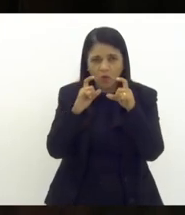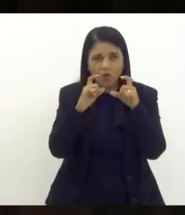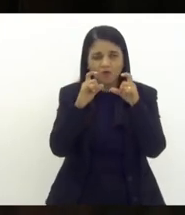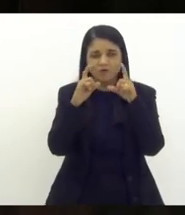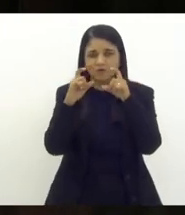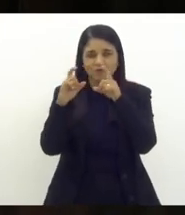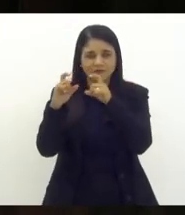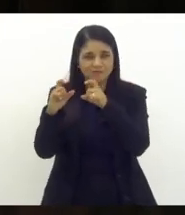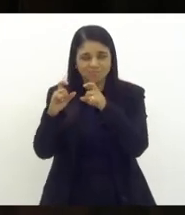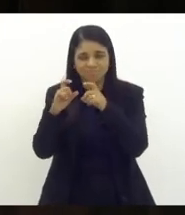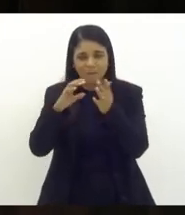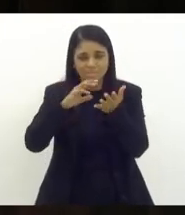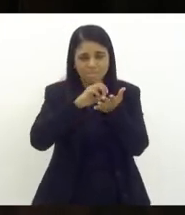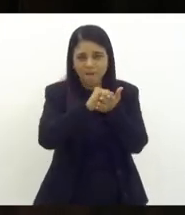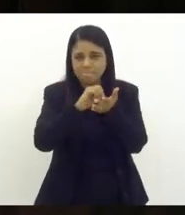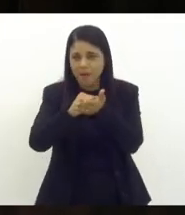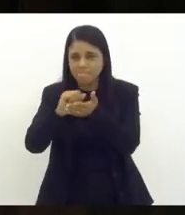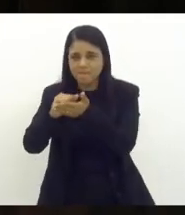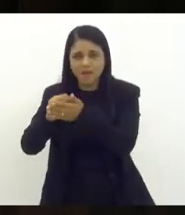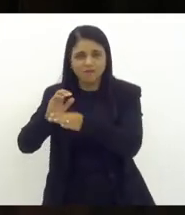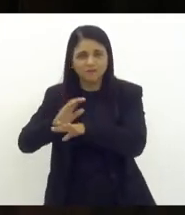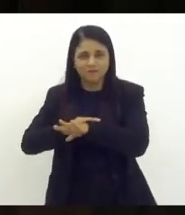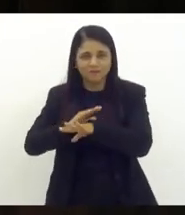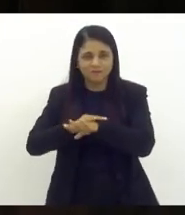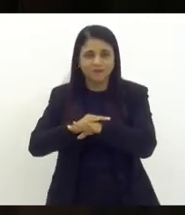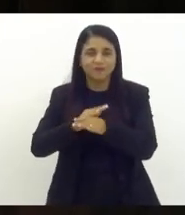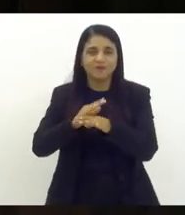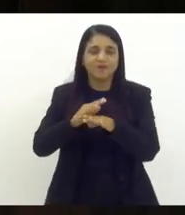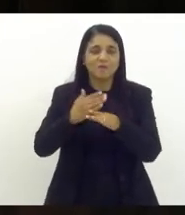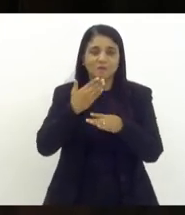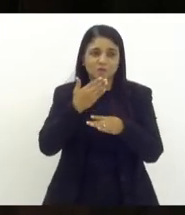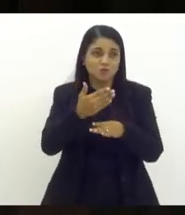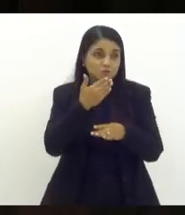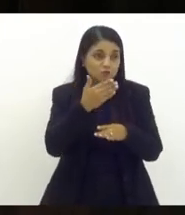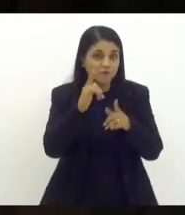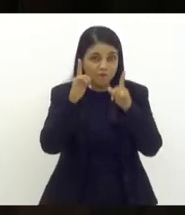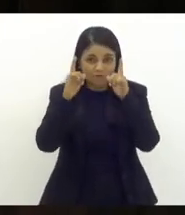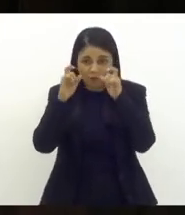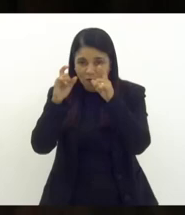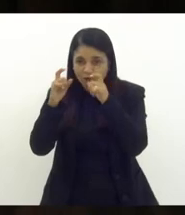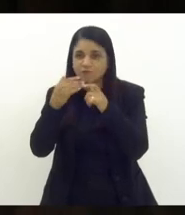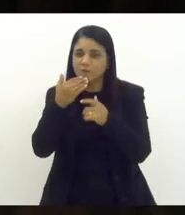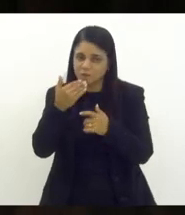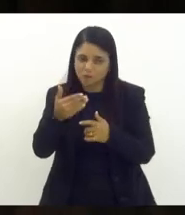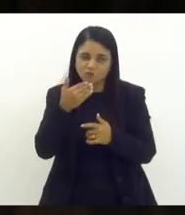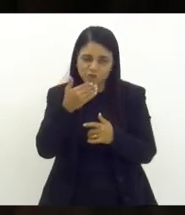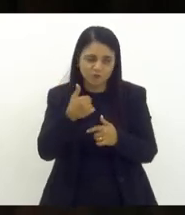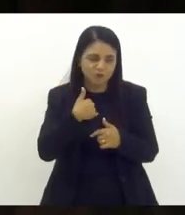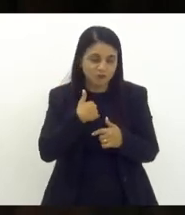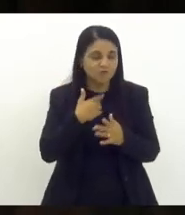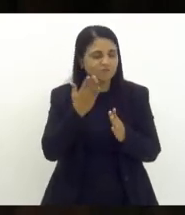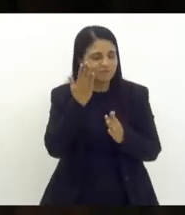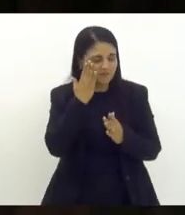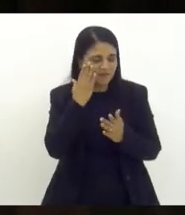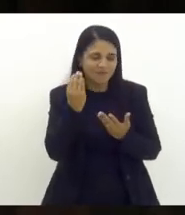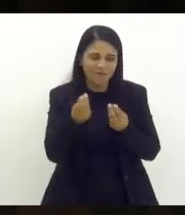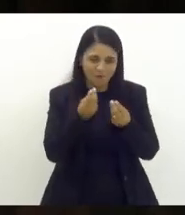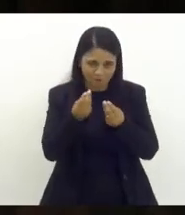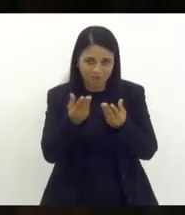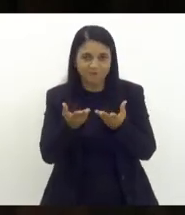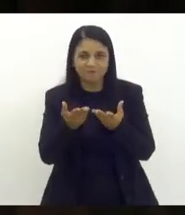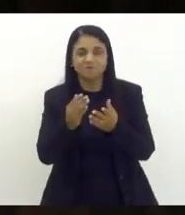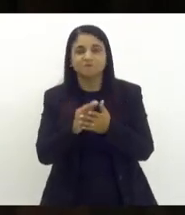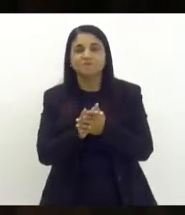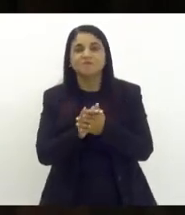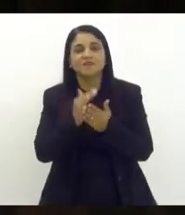registrando a cada momento eu sei que daqui a pouco muita gente vai me pedir essas que estão sendo tiradas Eu sei como é que funciona Quero Agradecer